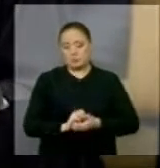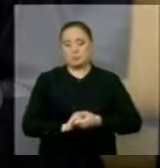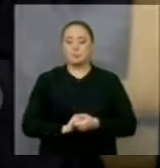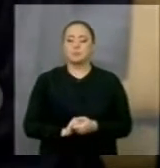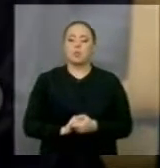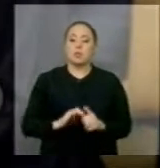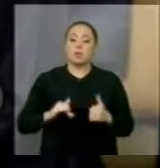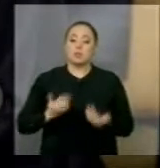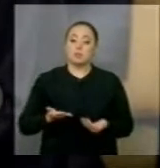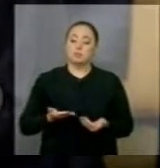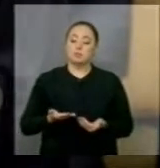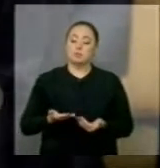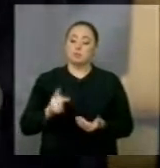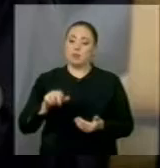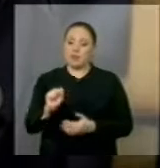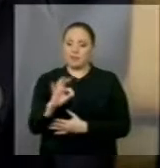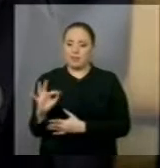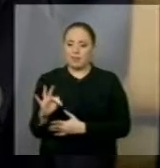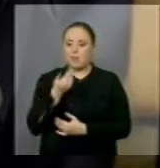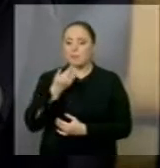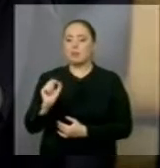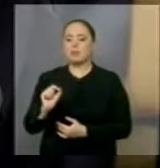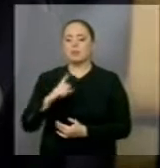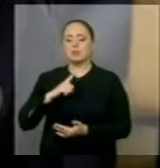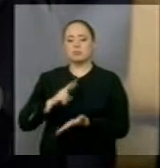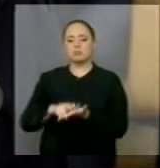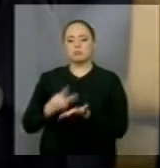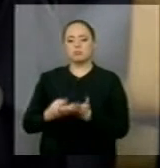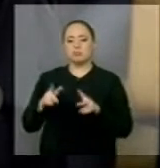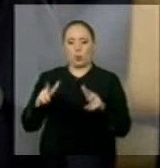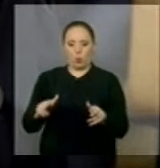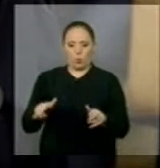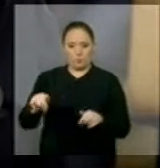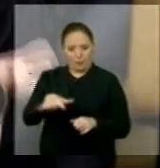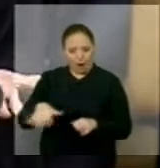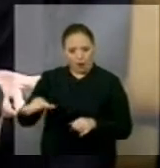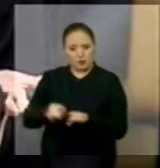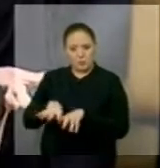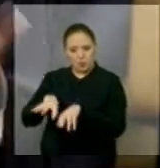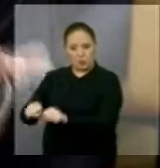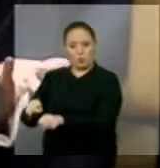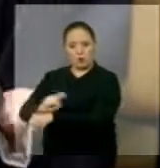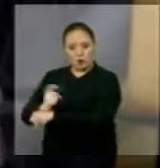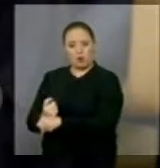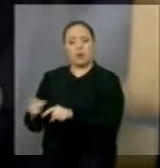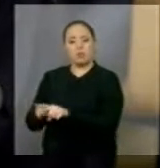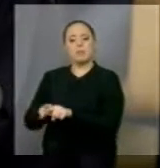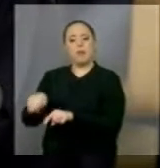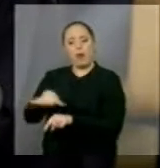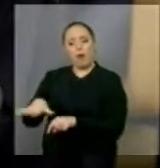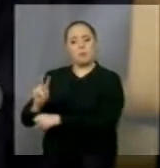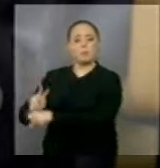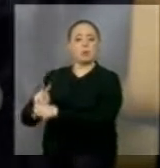Com isso, portanto, pede a essa Suprema Corte que dê uma interpretação conforme para que essas áreas também ocupadas pelos quilombolas sejam também